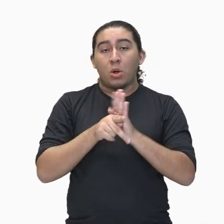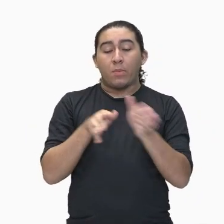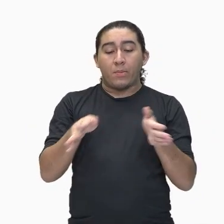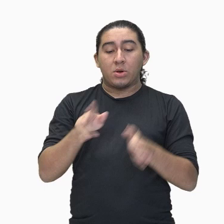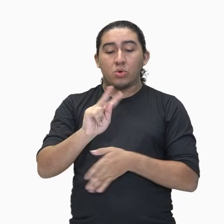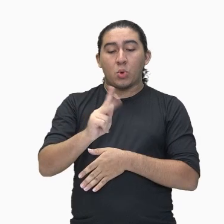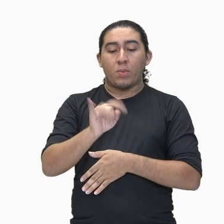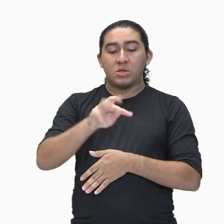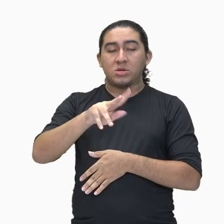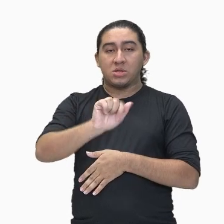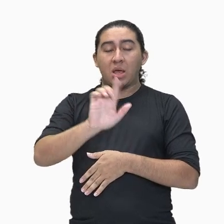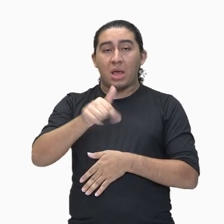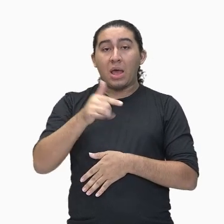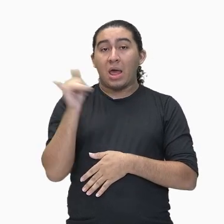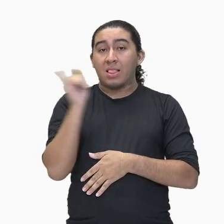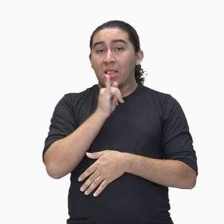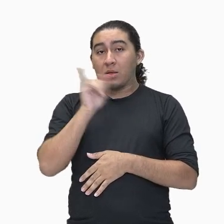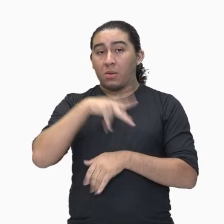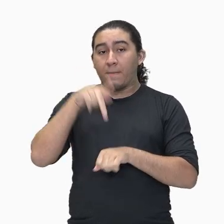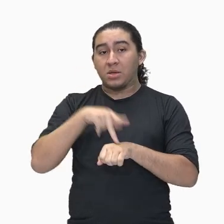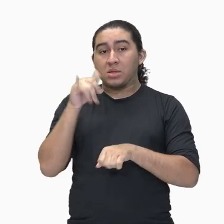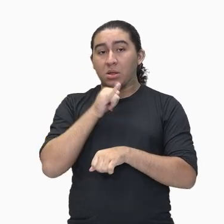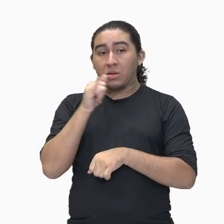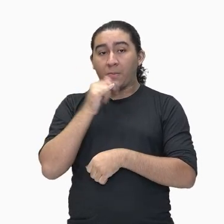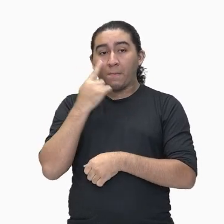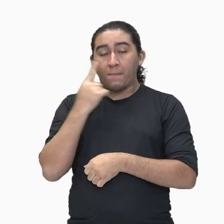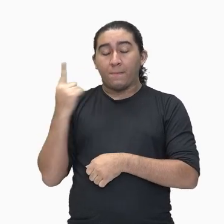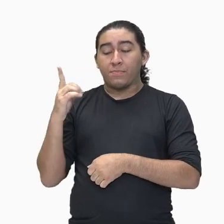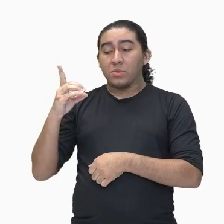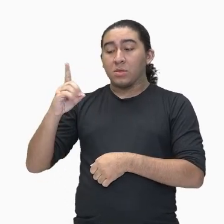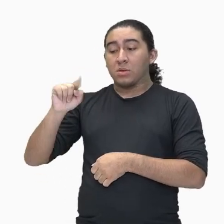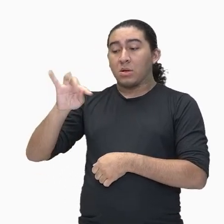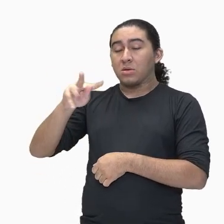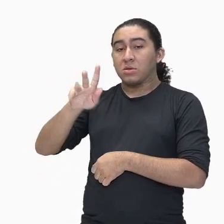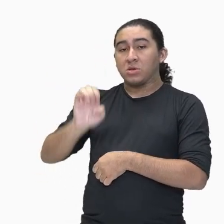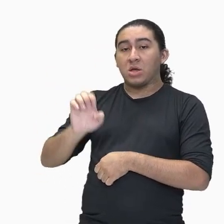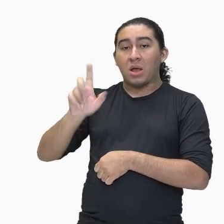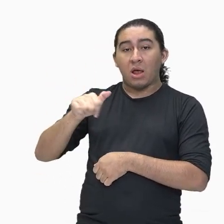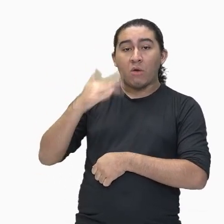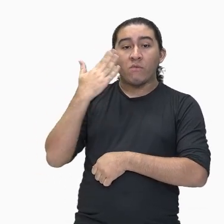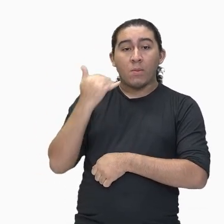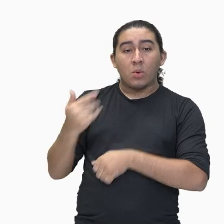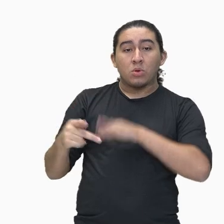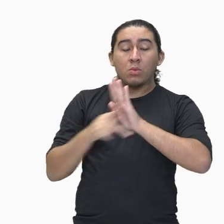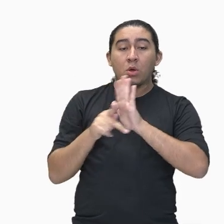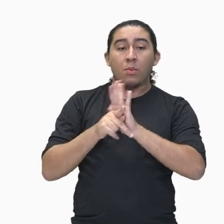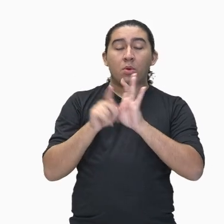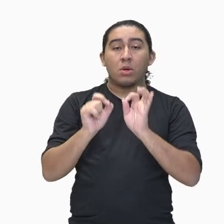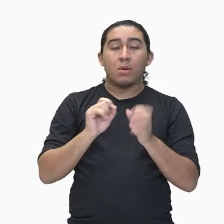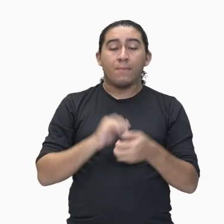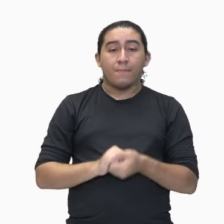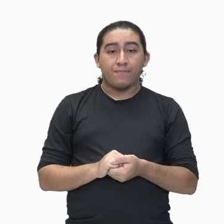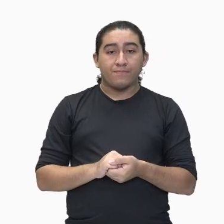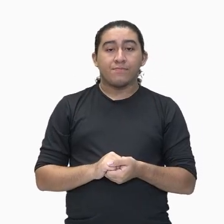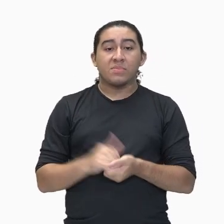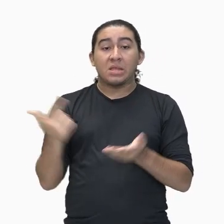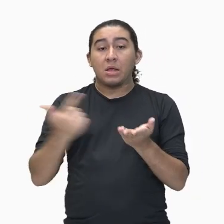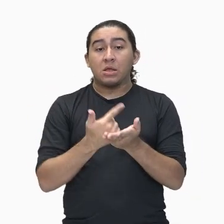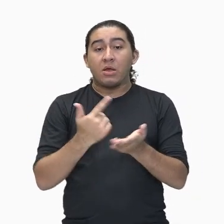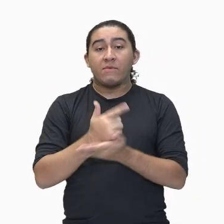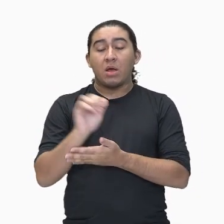italianos, Dante Alighieri, com sua obra mais popular, A Divina Comédia, também que deve